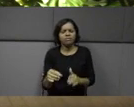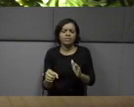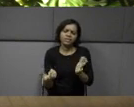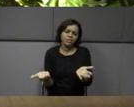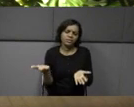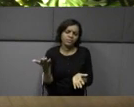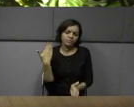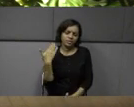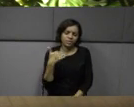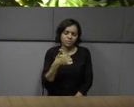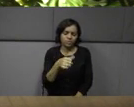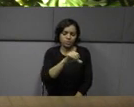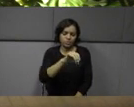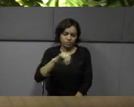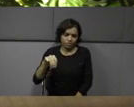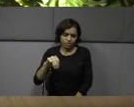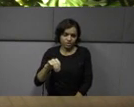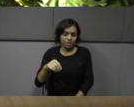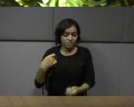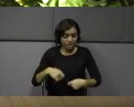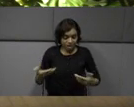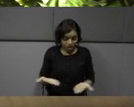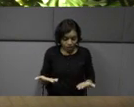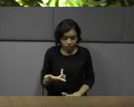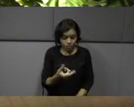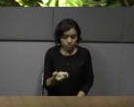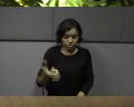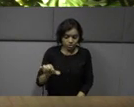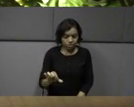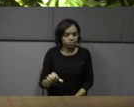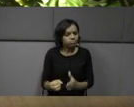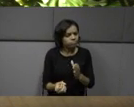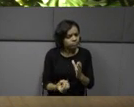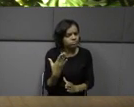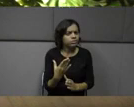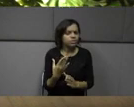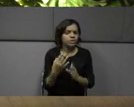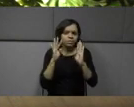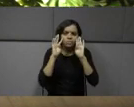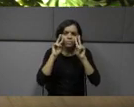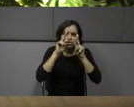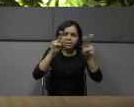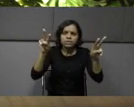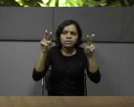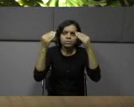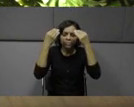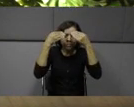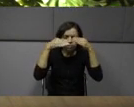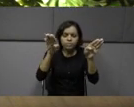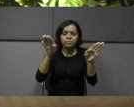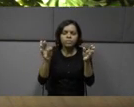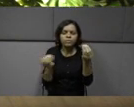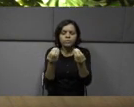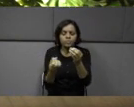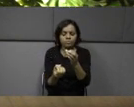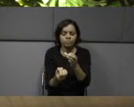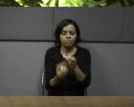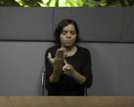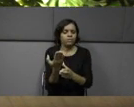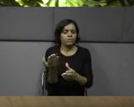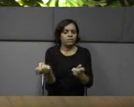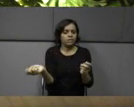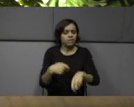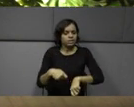mas precisamos em 2019 criar ainda uma perspectiva que roupa de uma forma quase